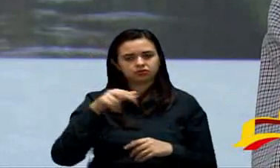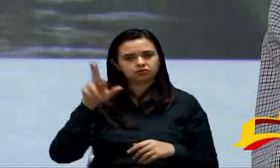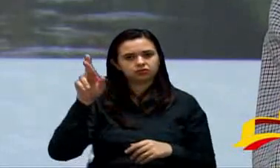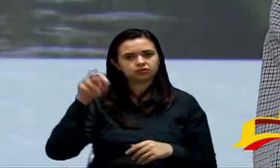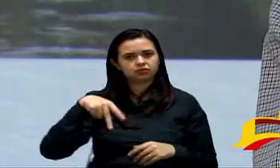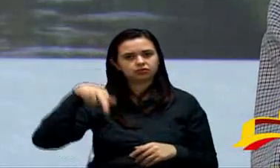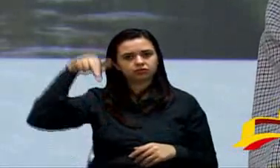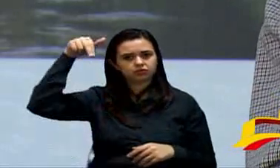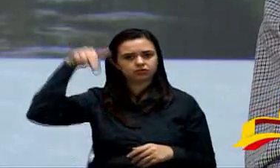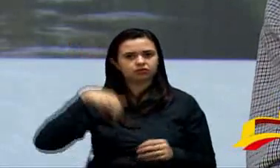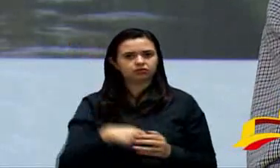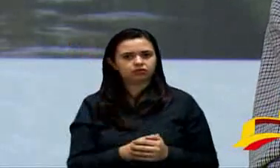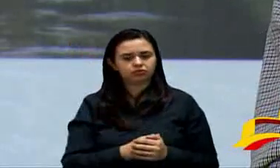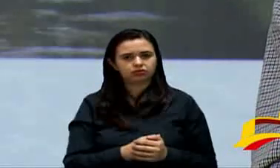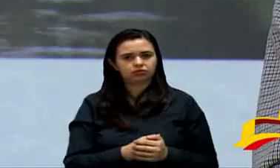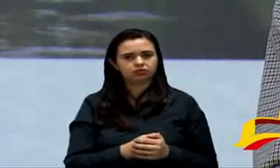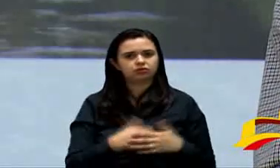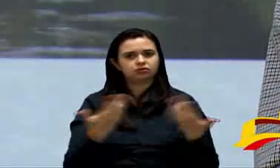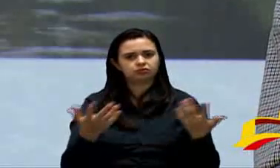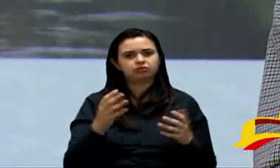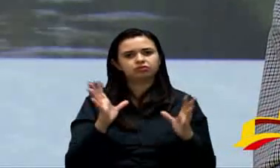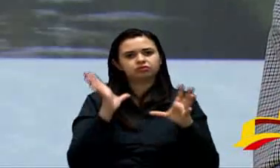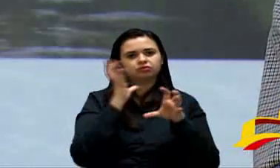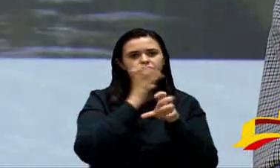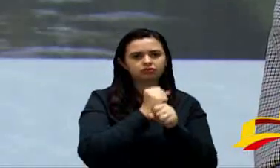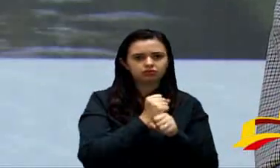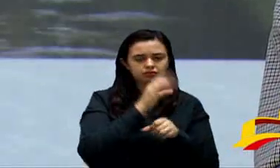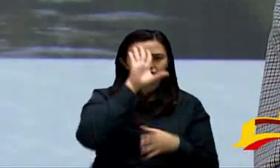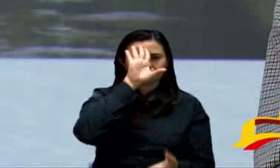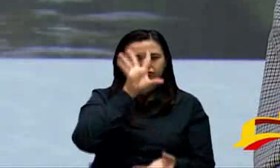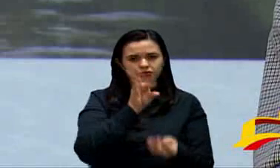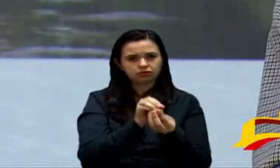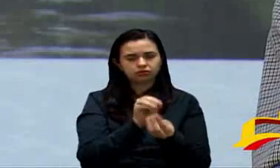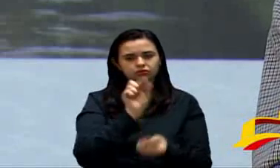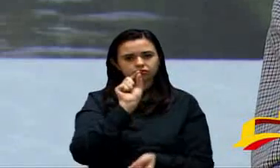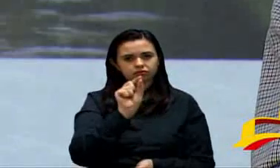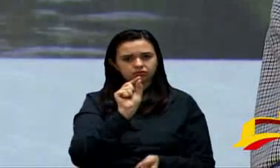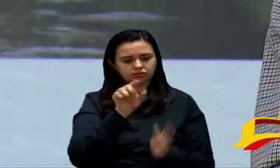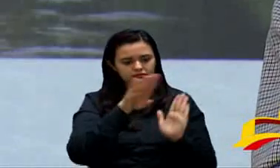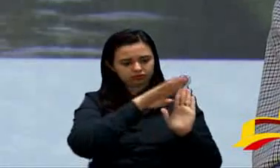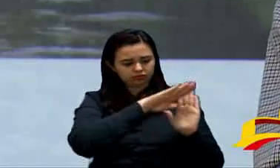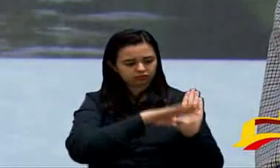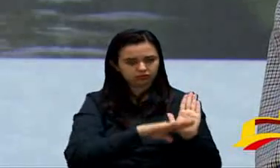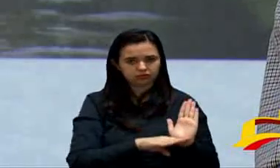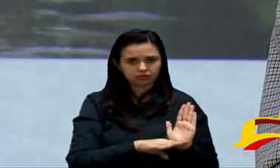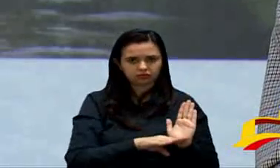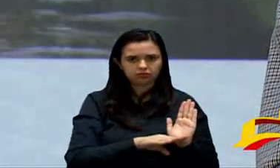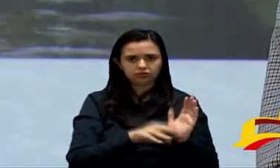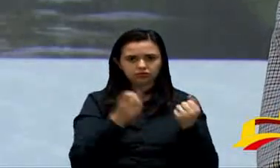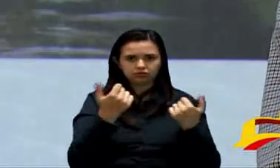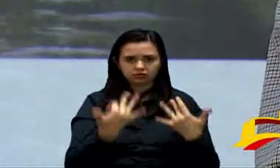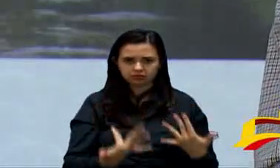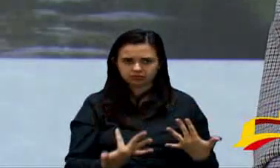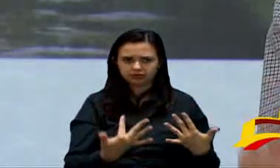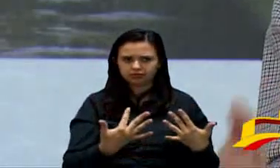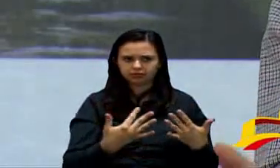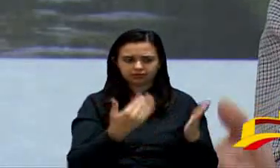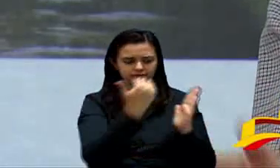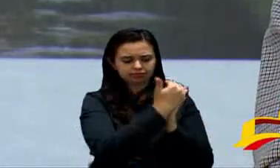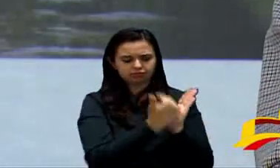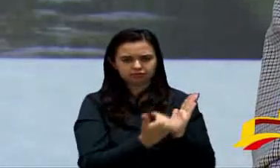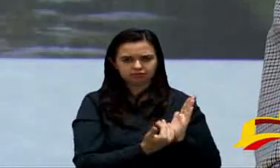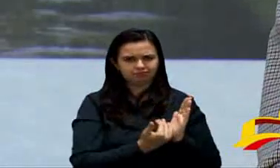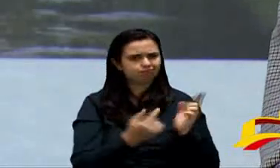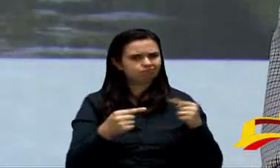Norte. As conclusões do referido relatório estão em nítida dissociação com a realidade dos fatos.